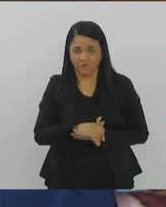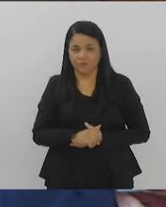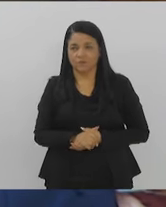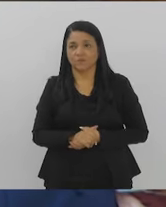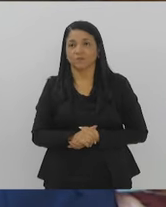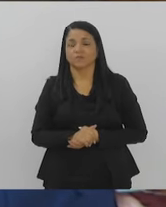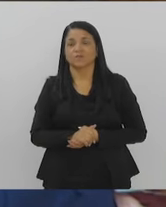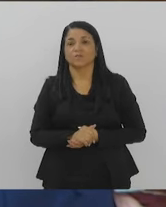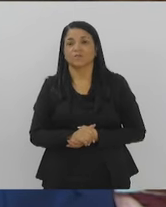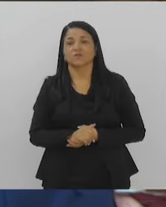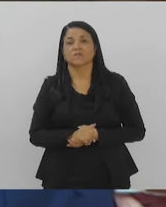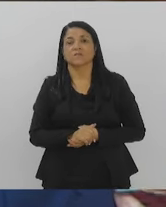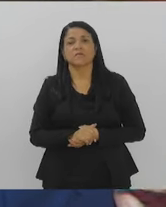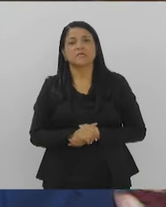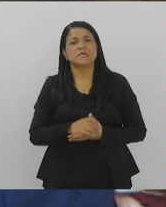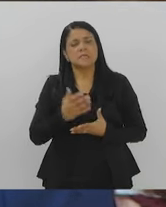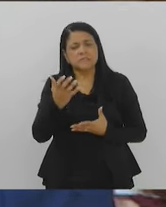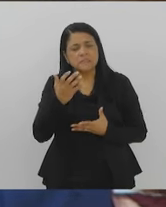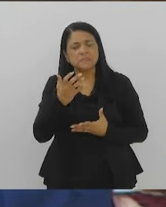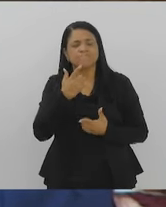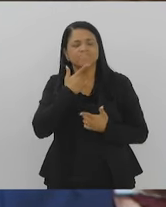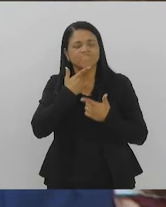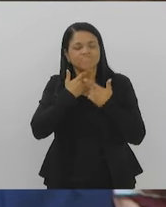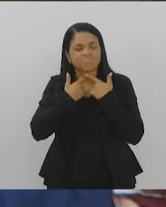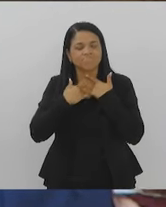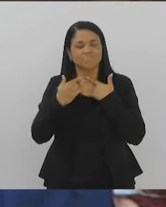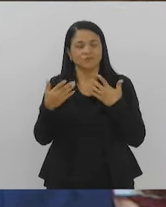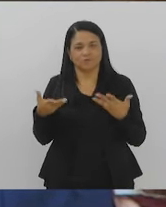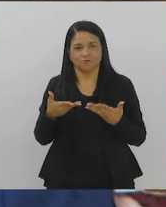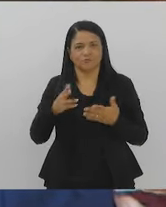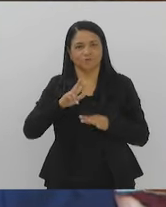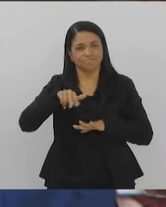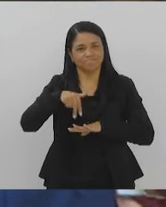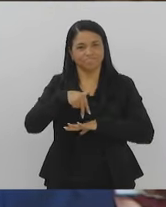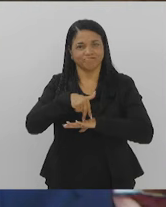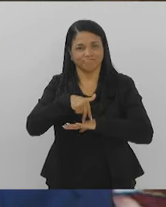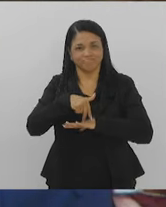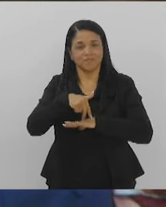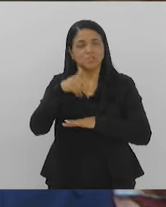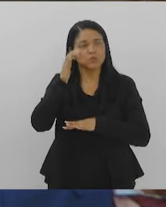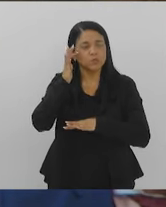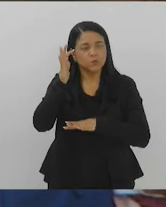Ele queria muito estar aqui, ele sonhou estar aqui.